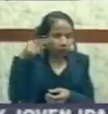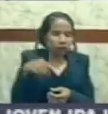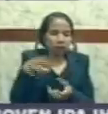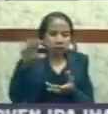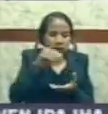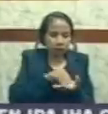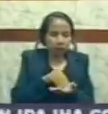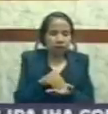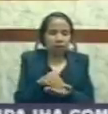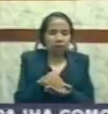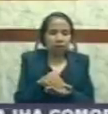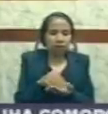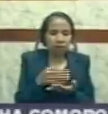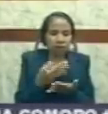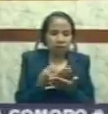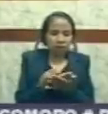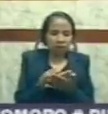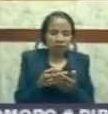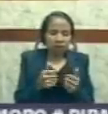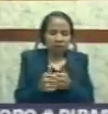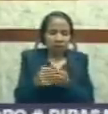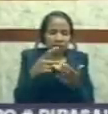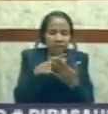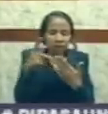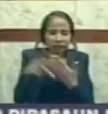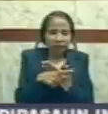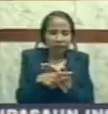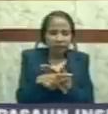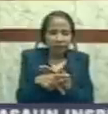atu tau hene ne orçamento por programa.